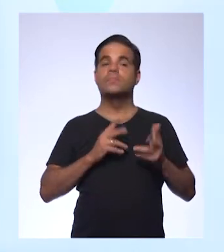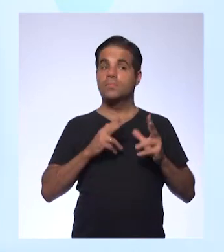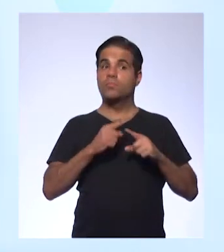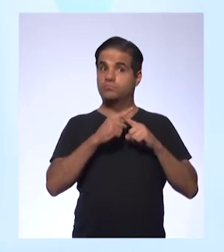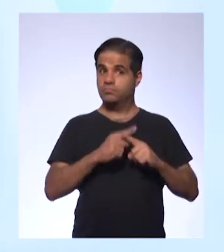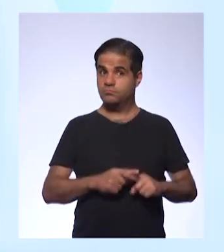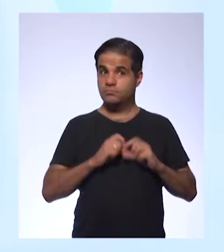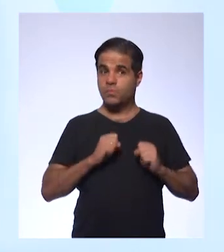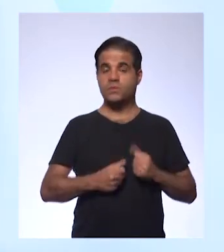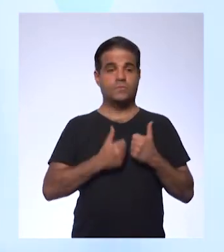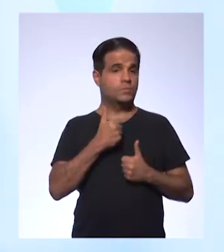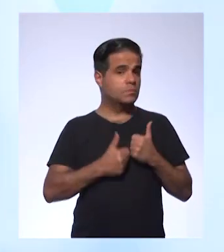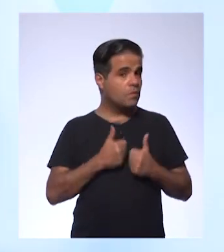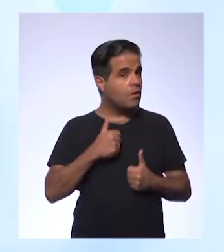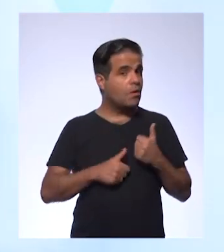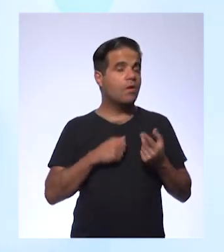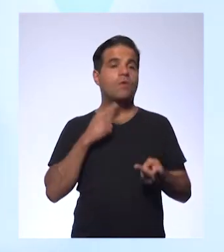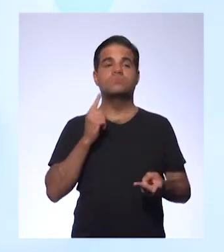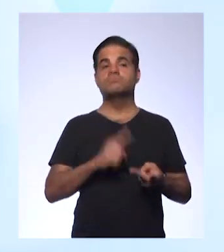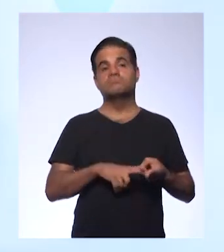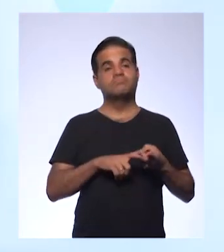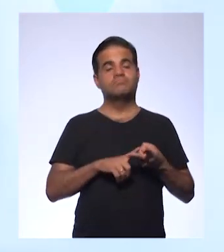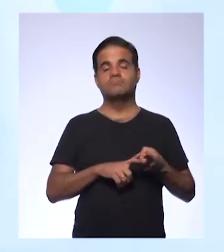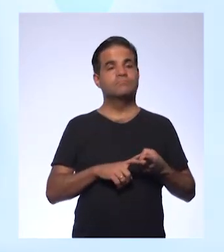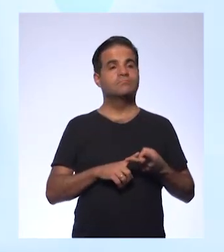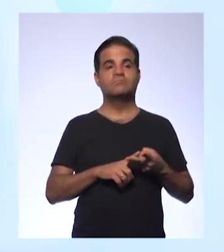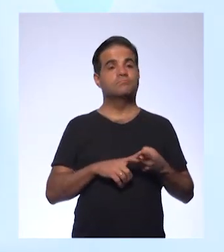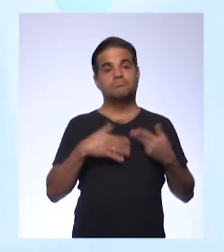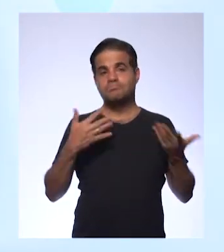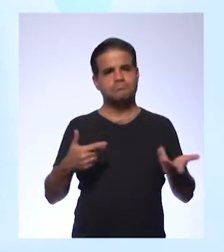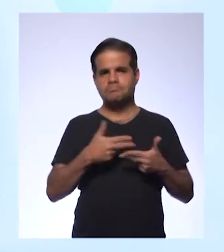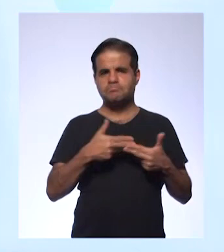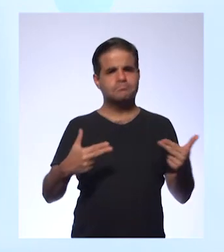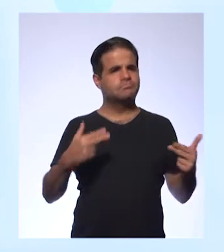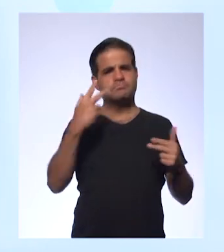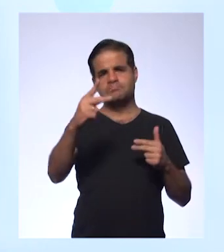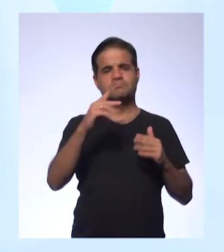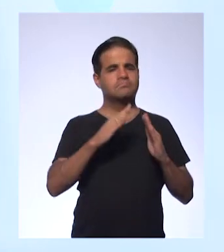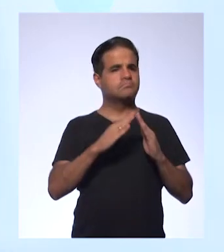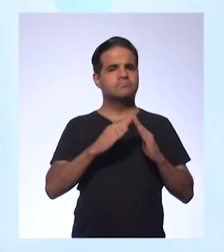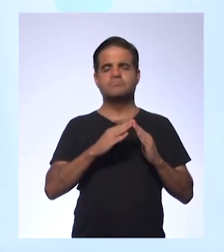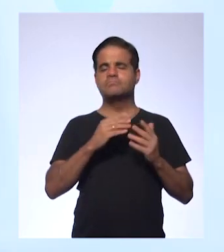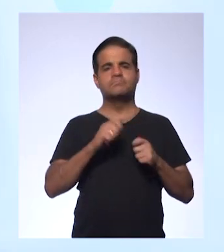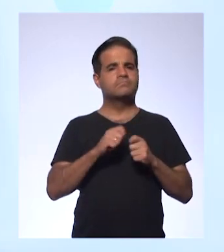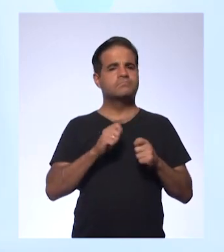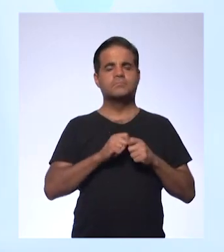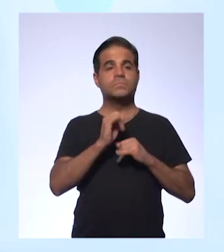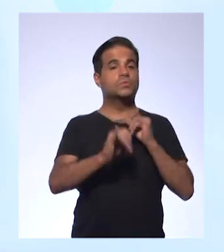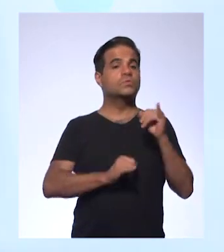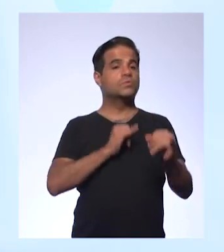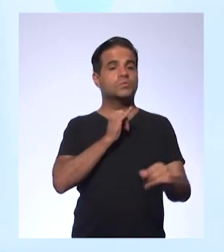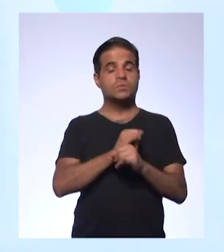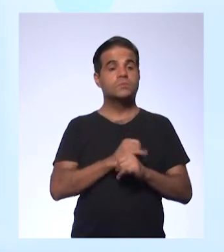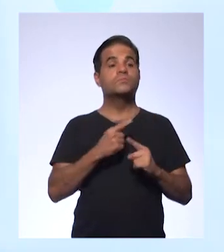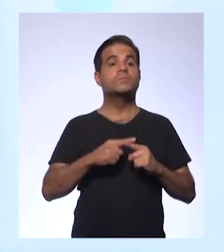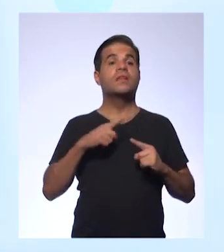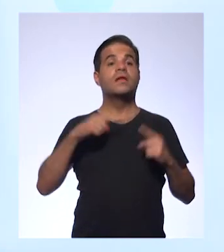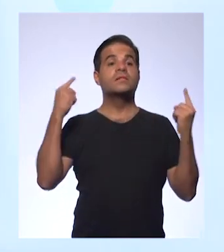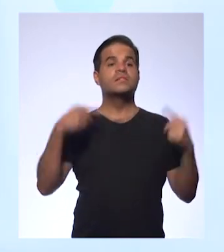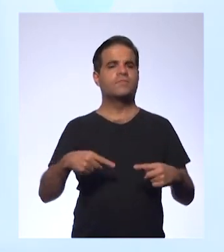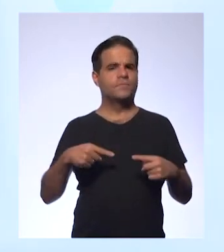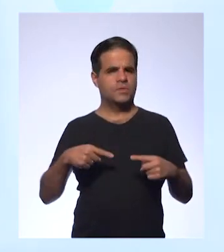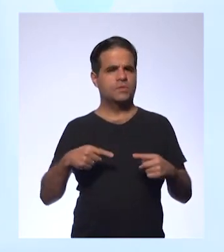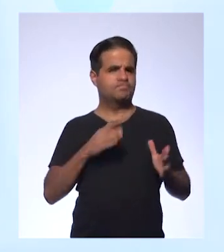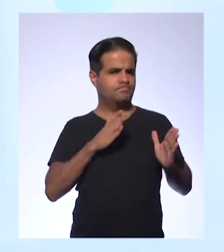jogo. Pode ser de futebol, pode ser os jogos que você gosta de jogar online, porque é movido por desafios,